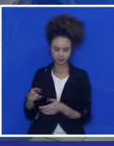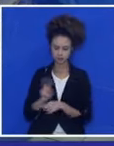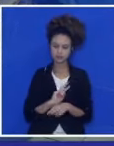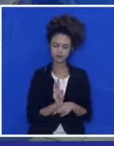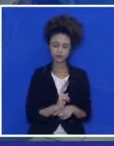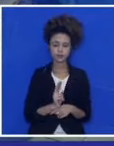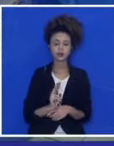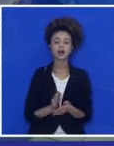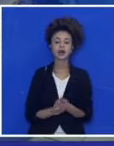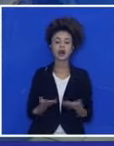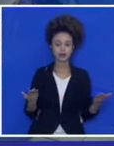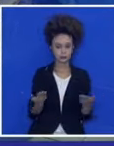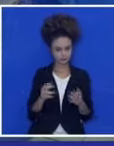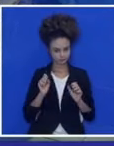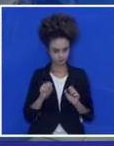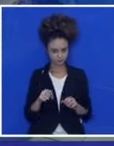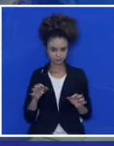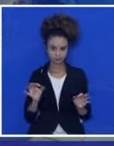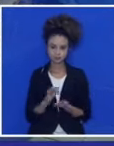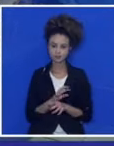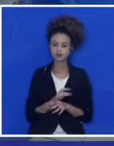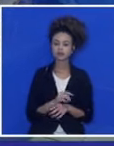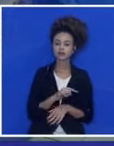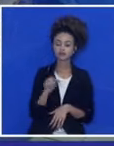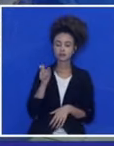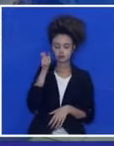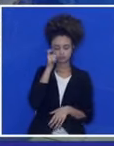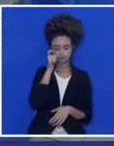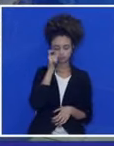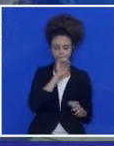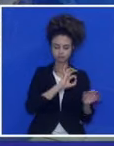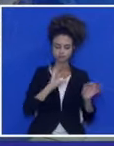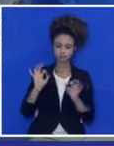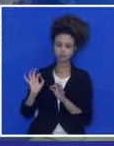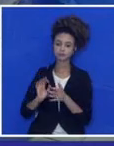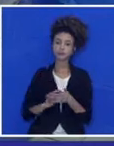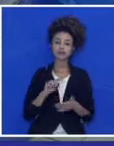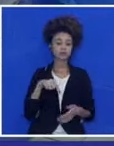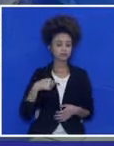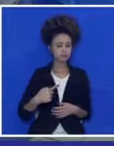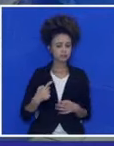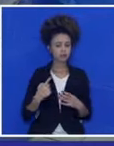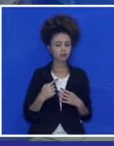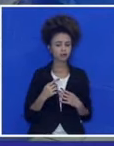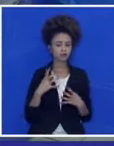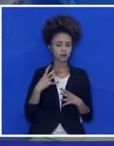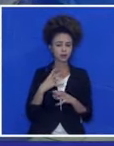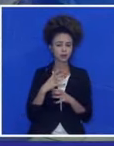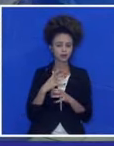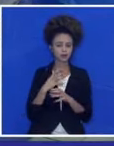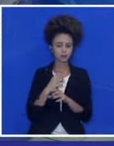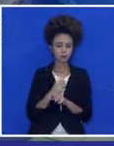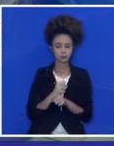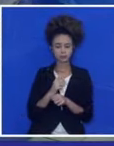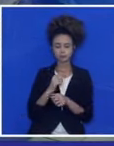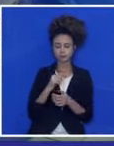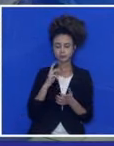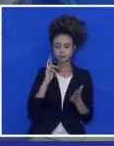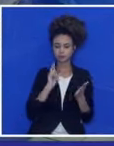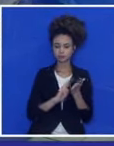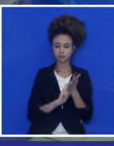nossos auditores populares. Agora sim, você conferindo a sua aposta. Logo após a apuração, todos os resultados serão publicados na